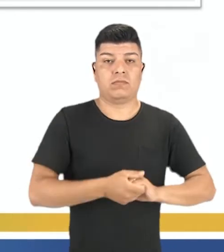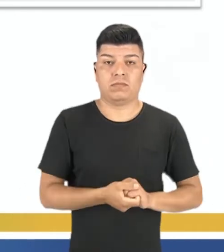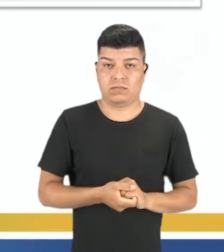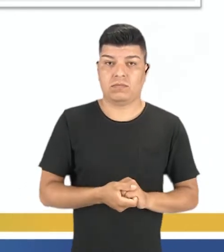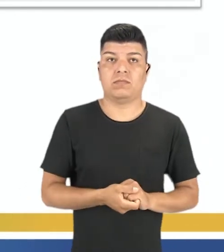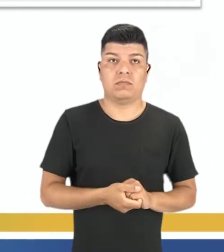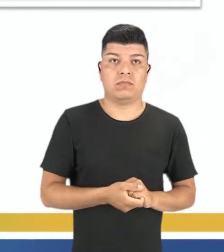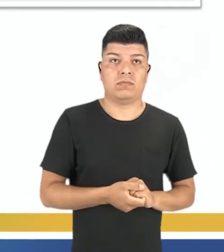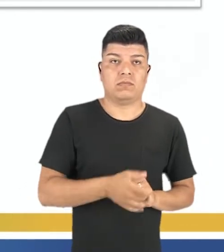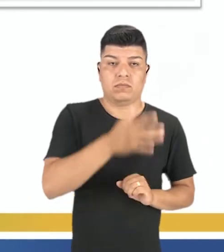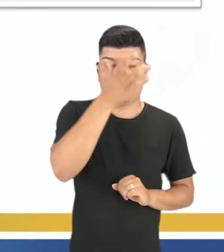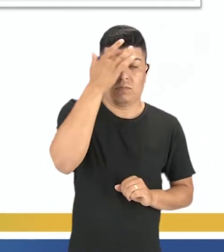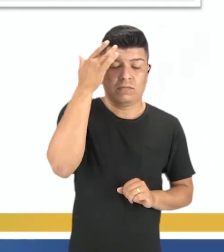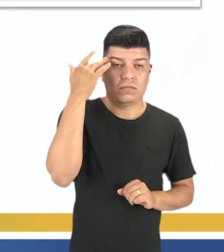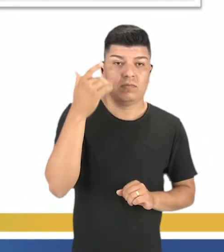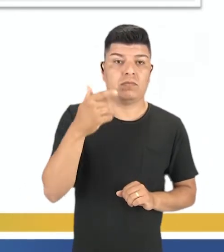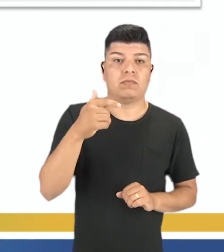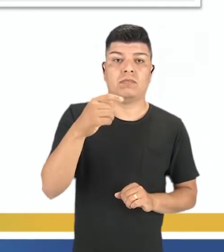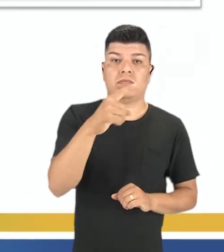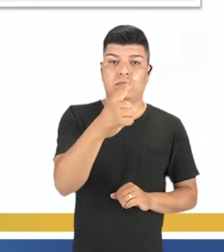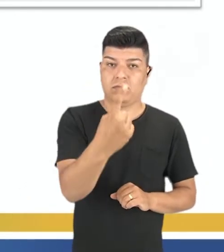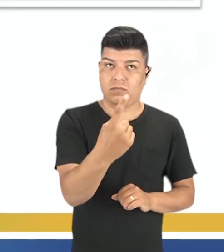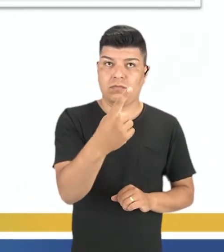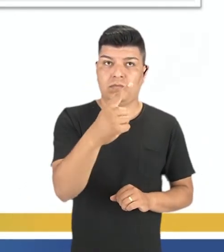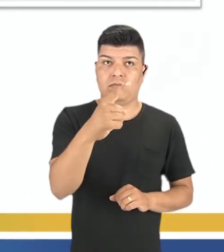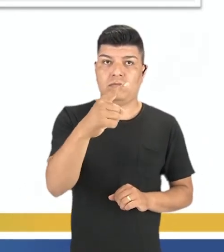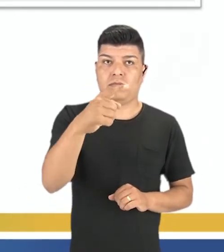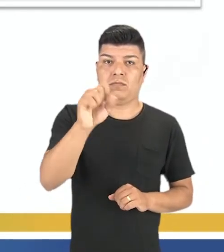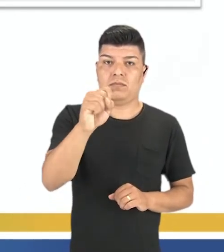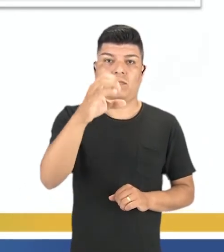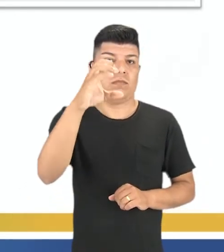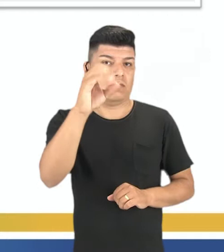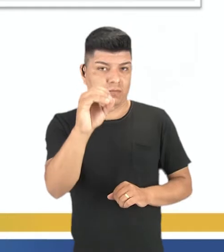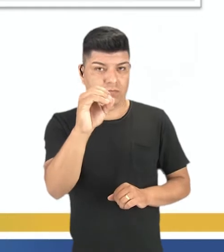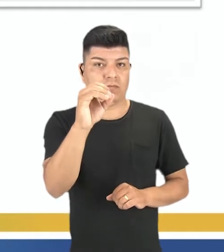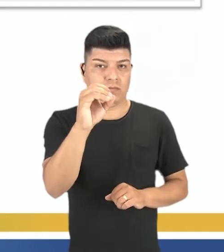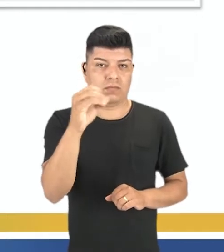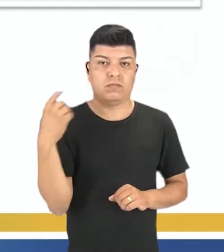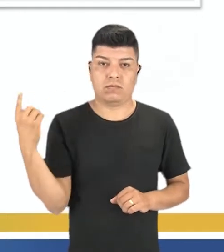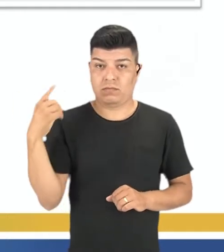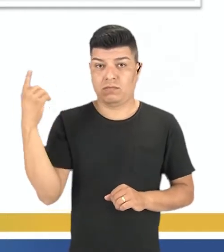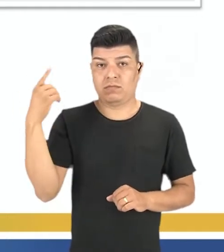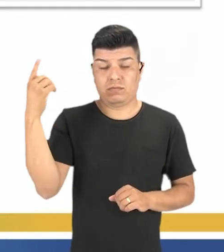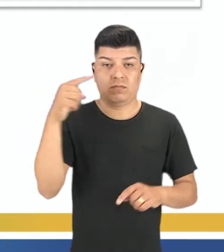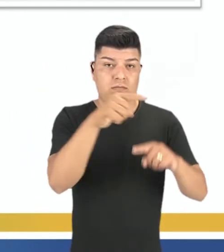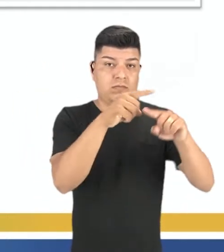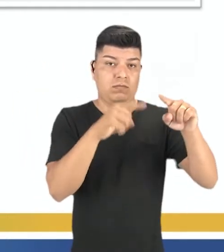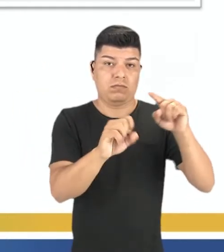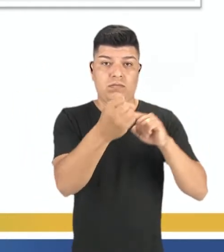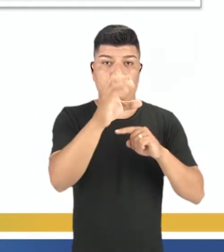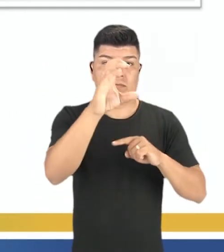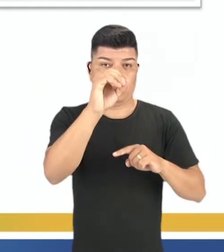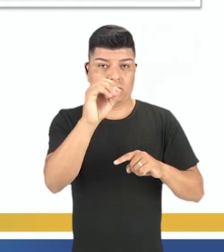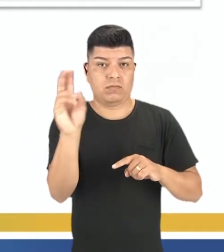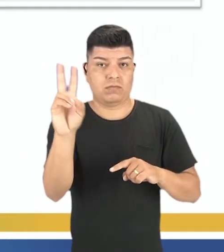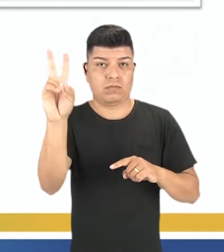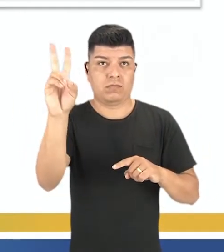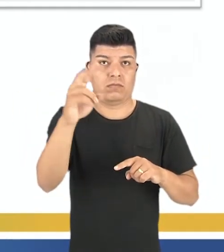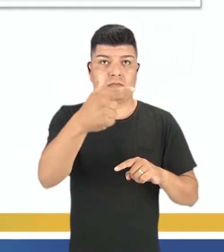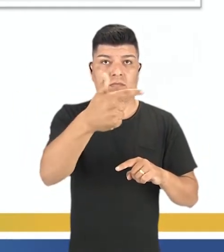uma pessoa de 1,80 m. Então eu multiplico 1,8 vezes 1,8 e divido 80 por esse valor que